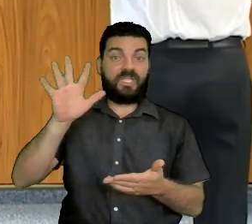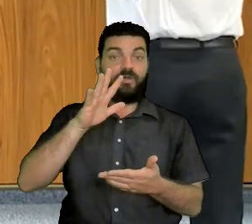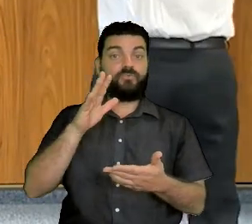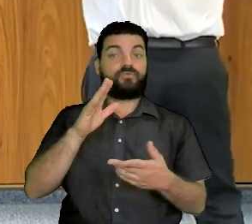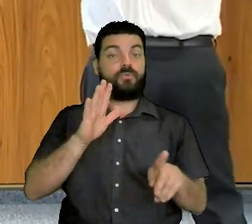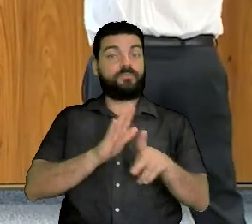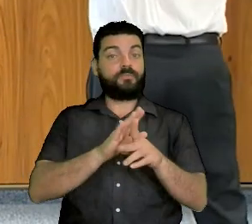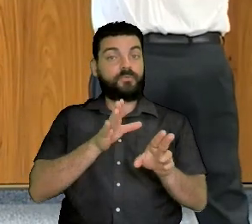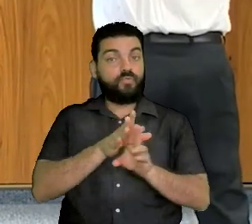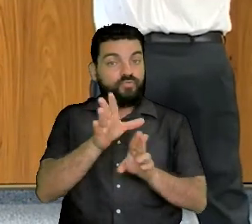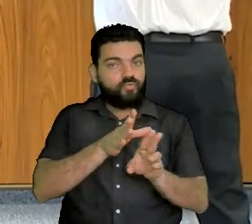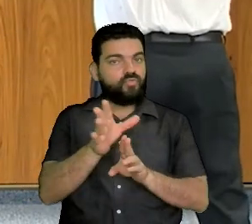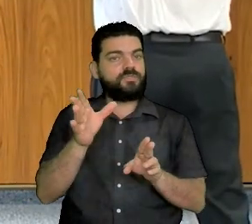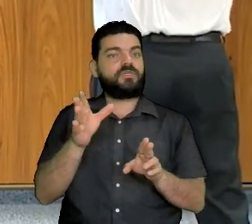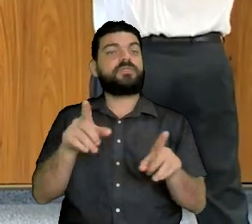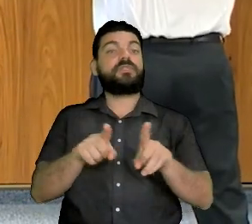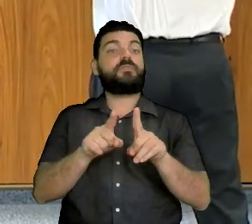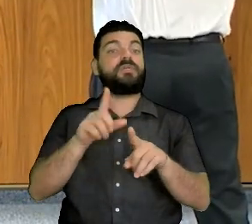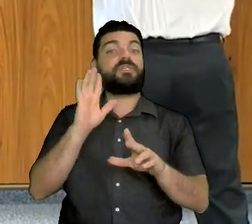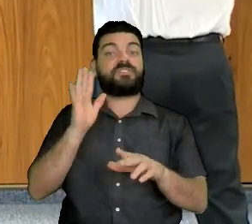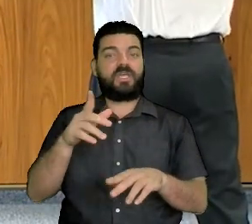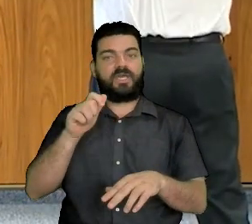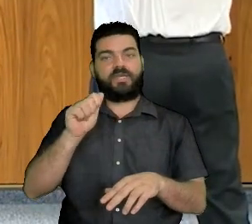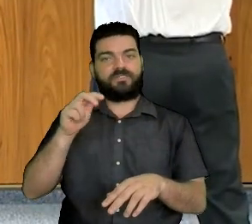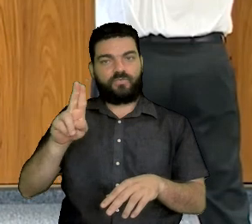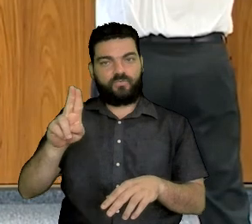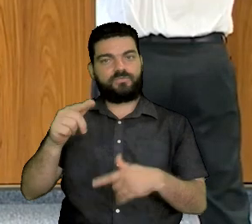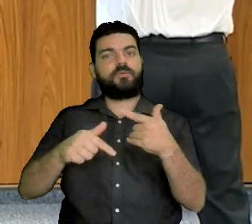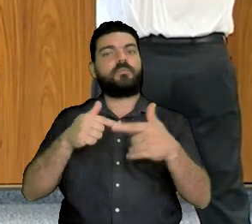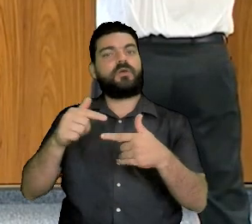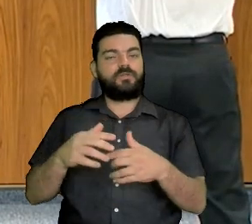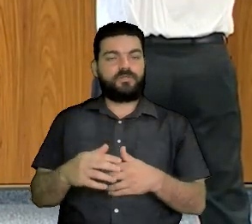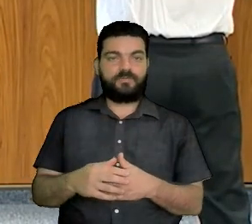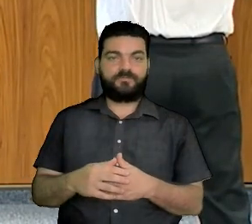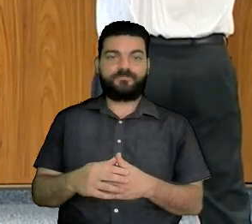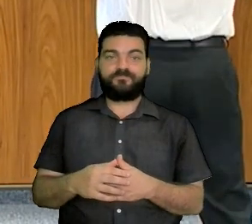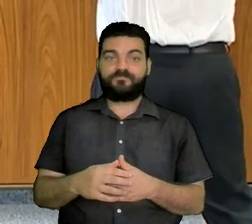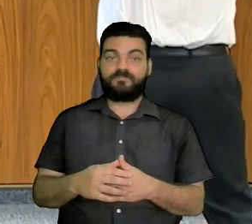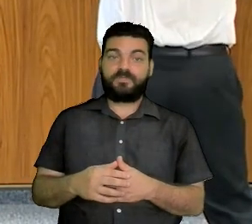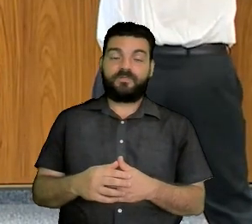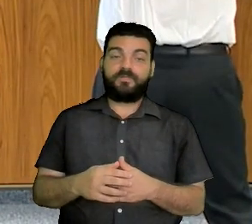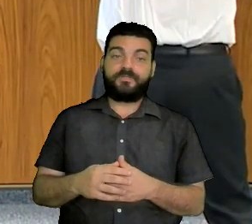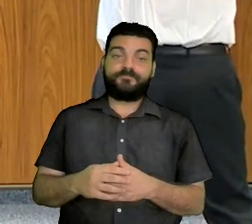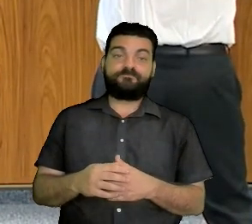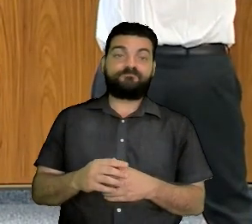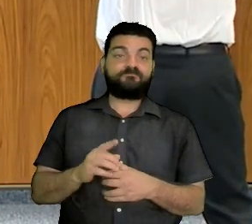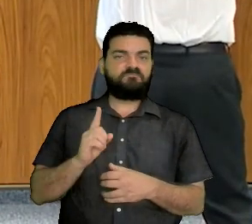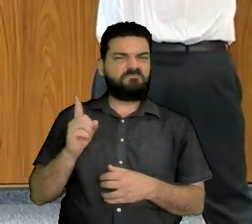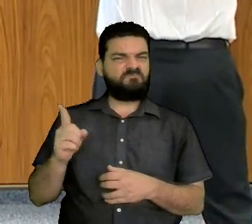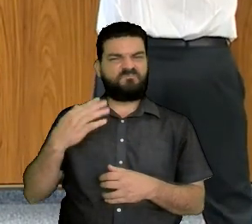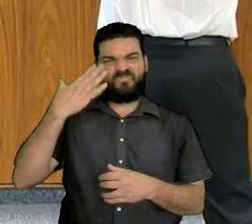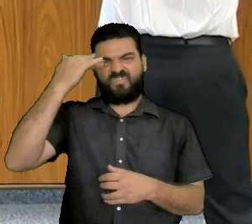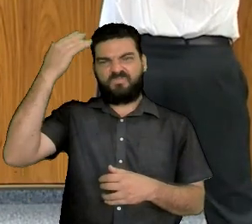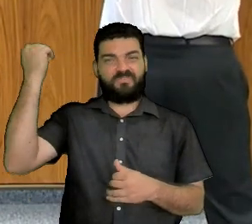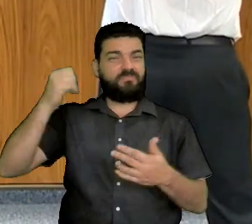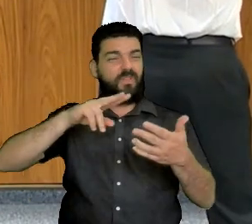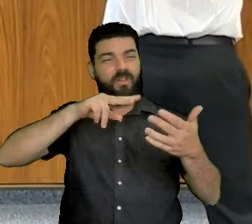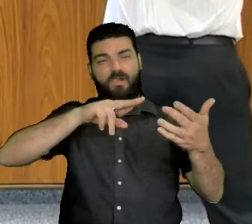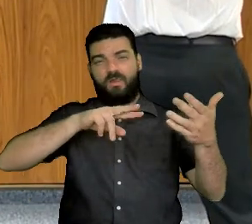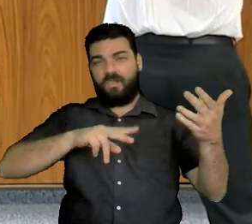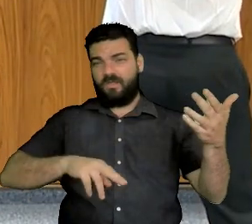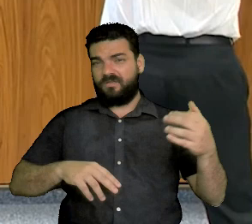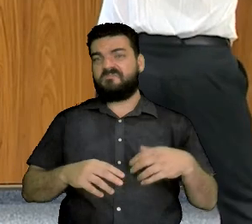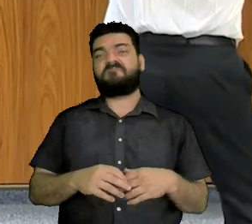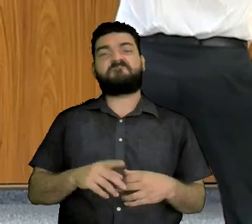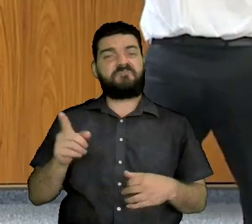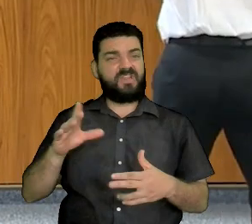consultoria, além de advogado-geral da União, né? Ele tem um largo currículo aqui, formou-se